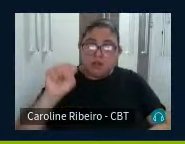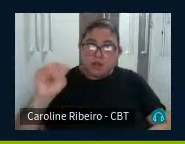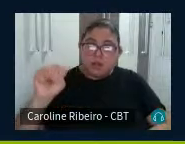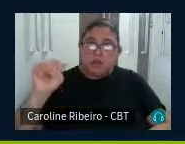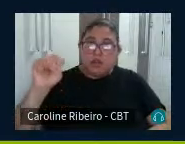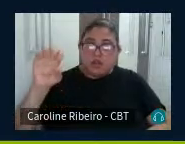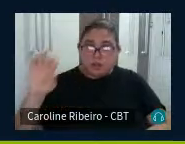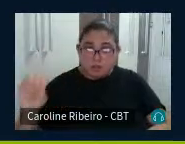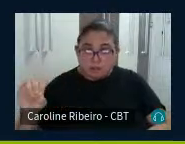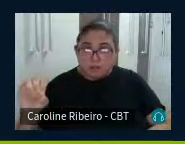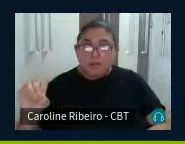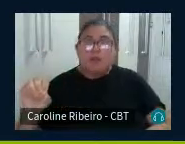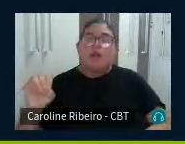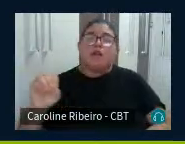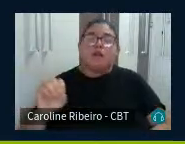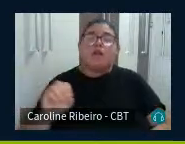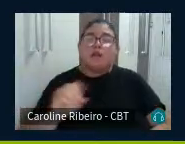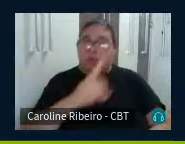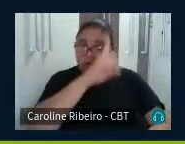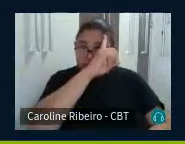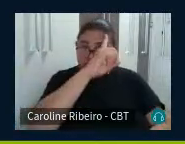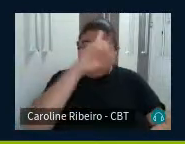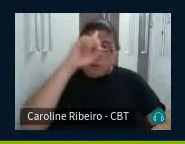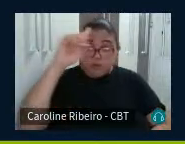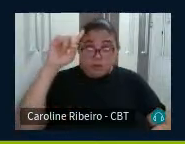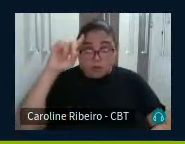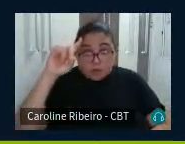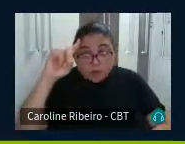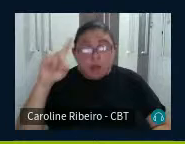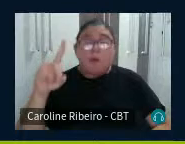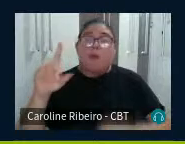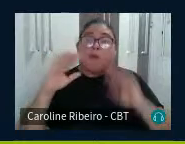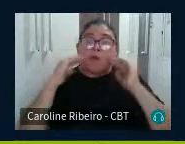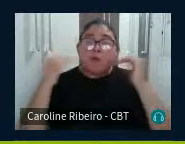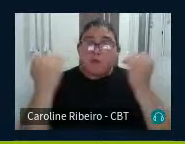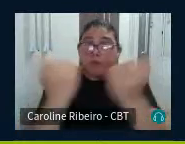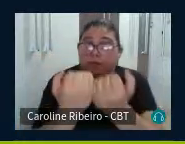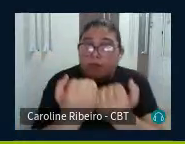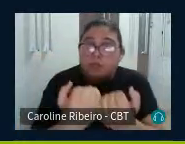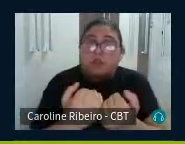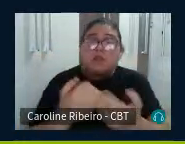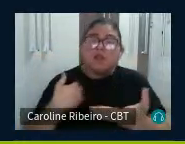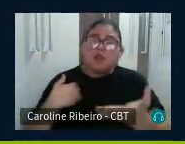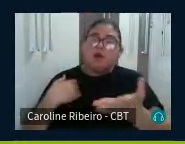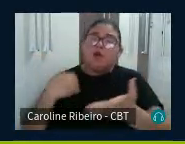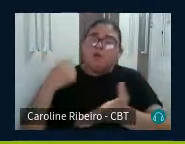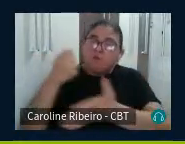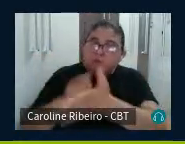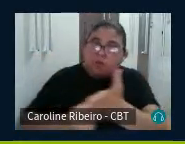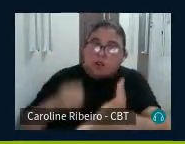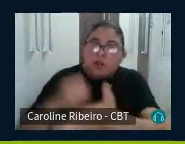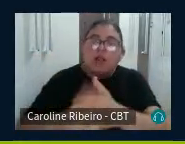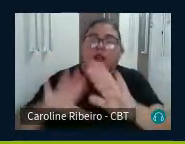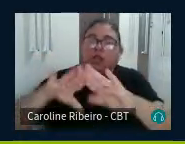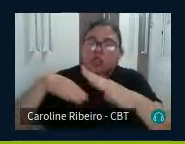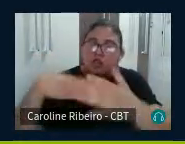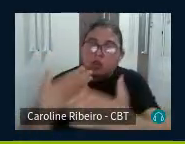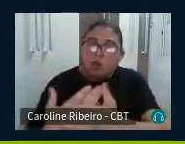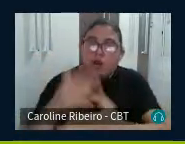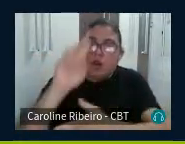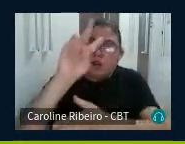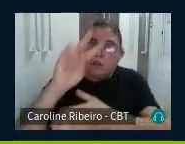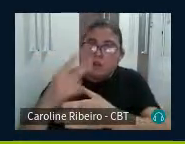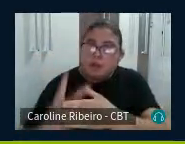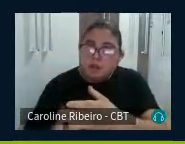1880, no Congresso de Milão. E aí também o reforço da luta por mais escolas bilíngues, né,